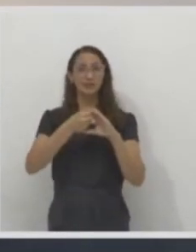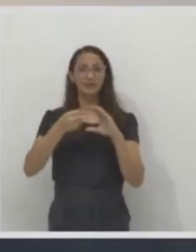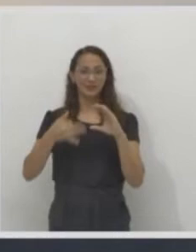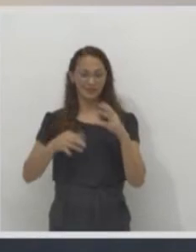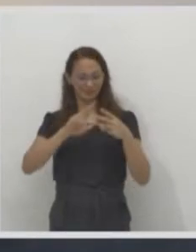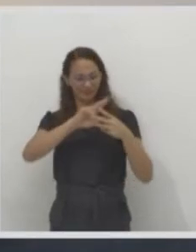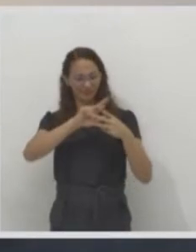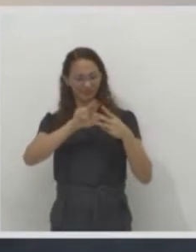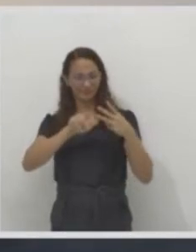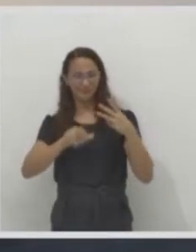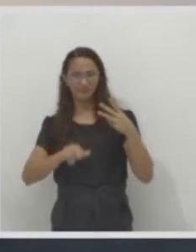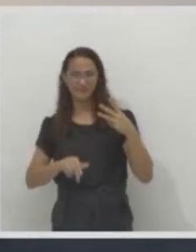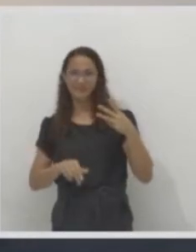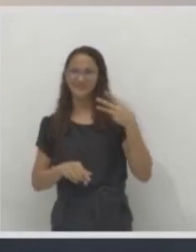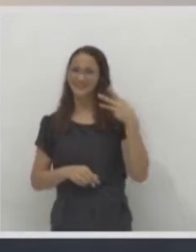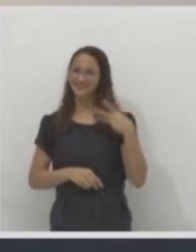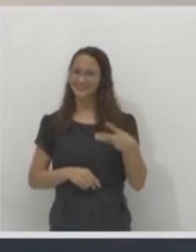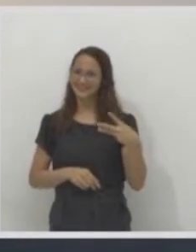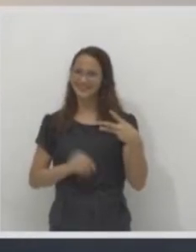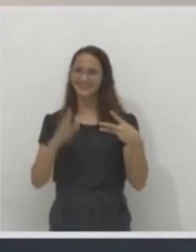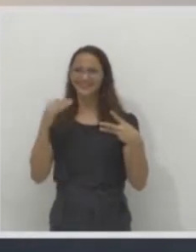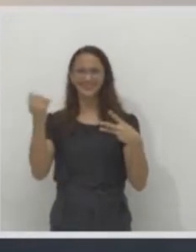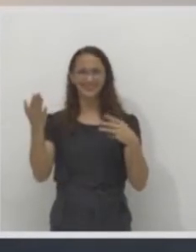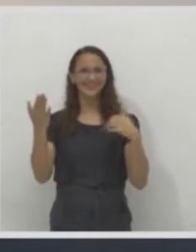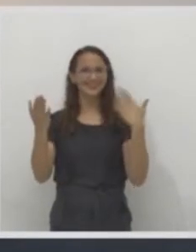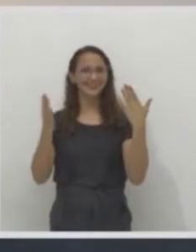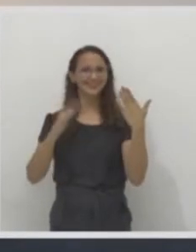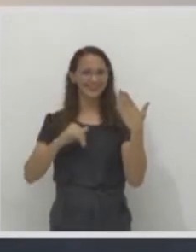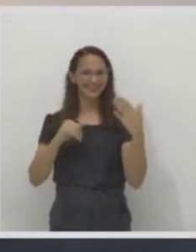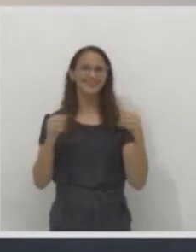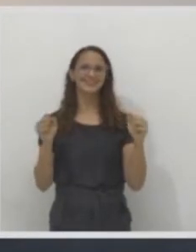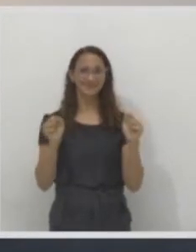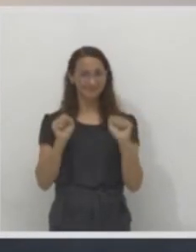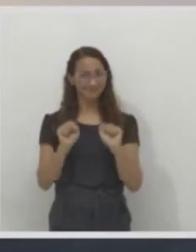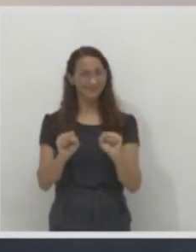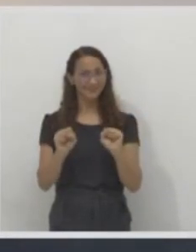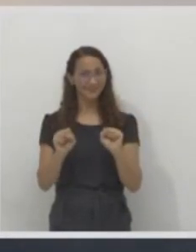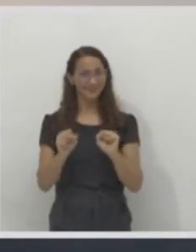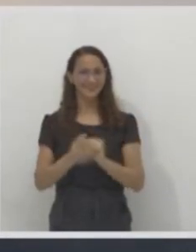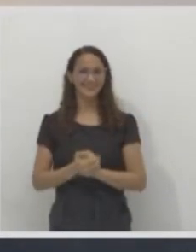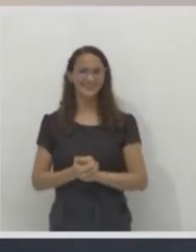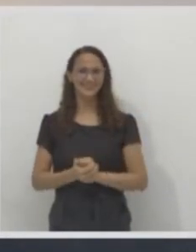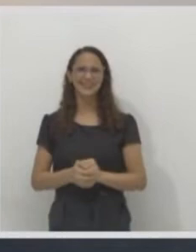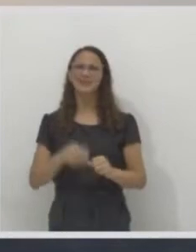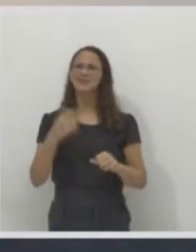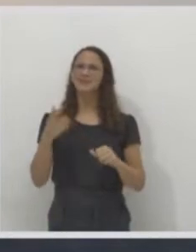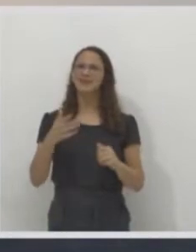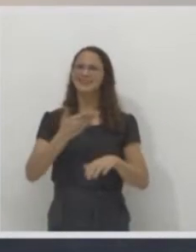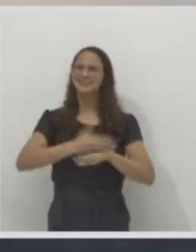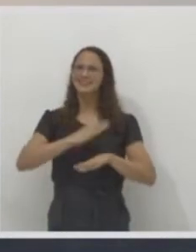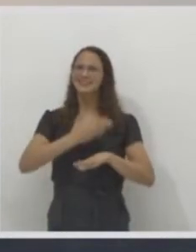triângulos, classificá-los quanto aos lados. Mas para exercitar eu trouxe aqui